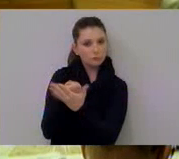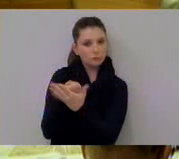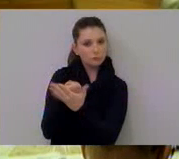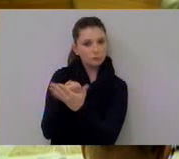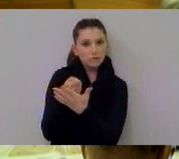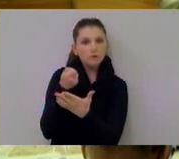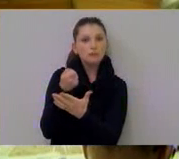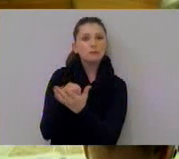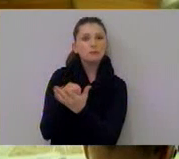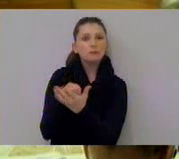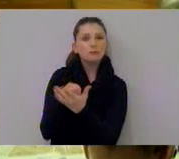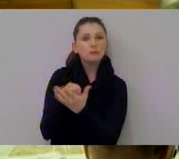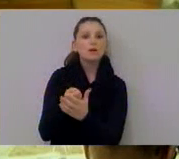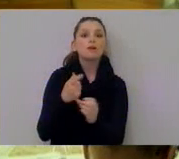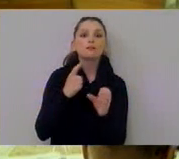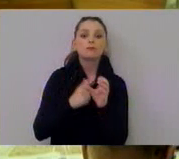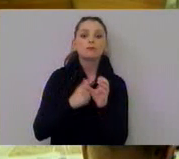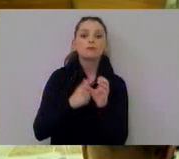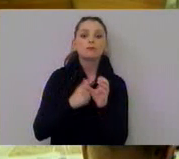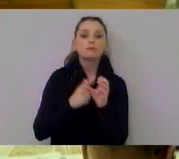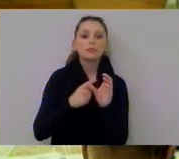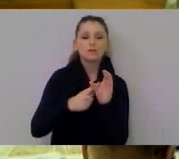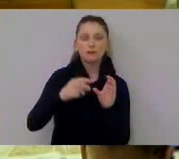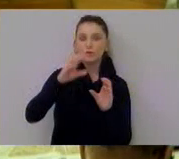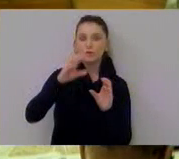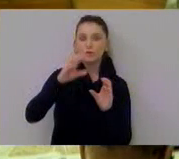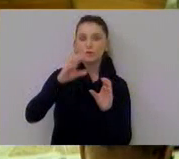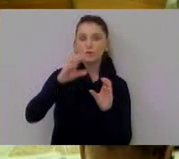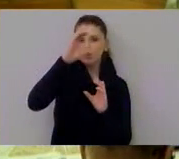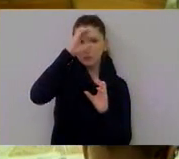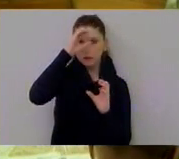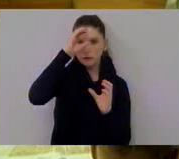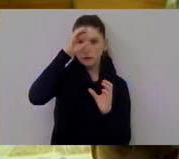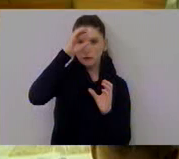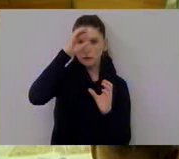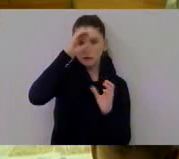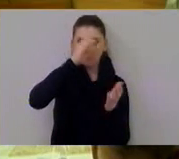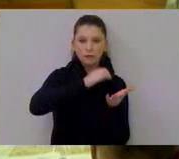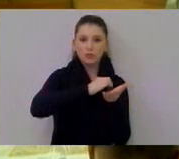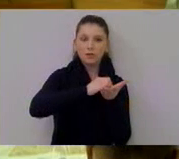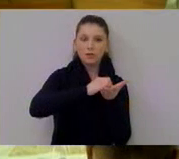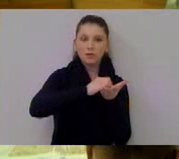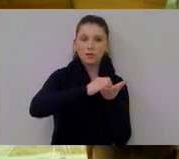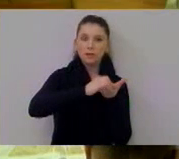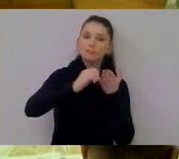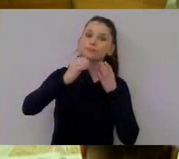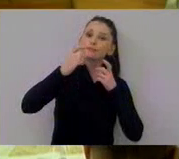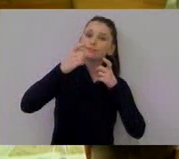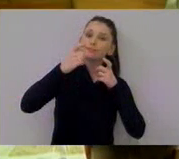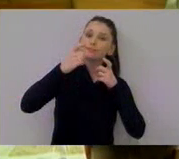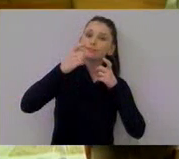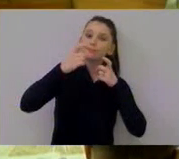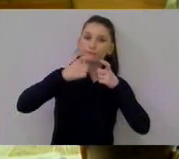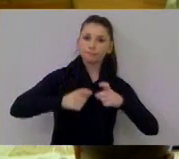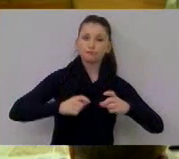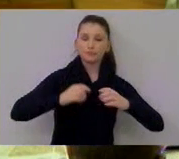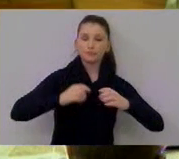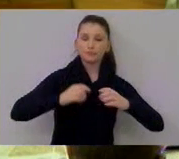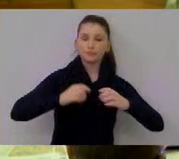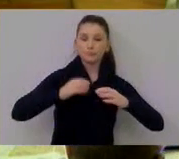município de Criciúma através da Secretaria de Obras. Porque eu vi ali que muitas